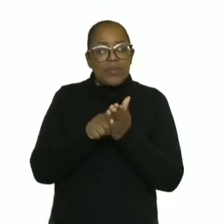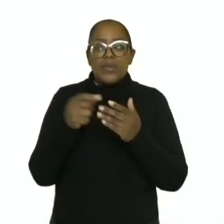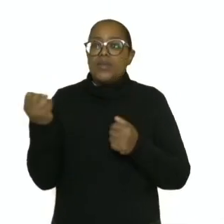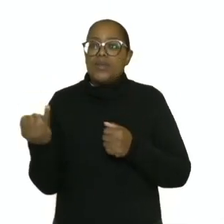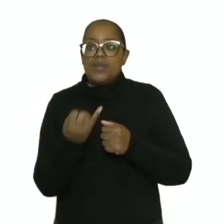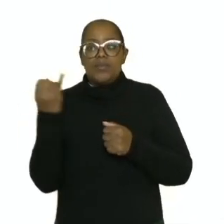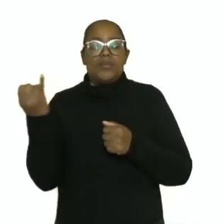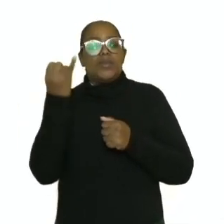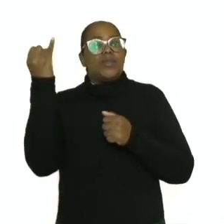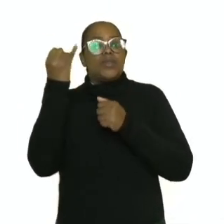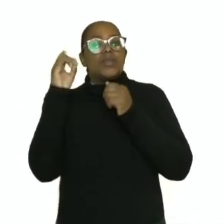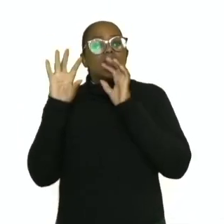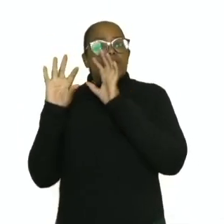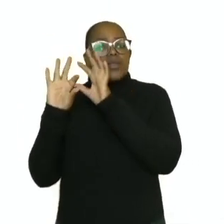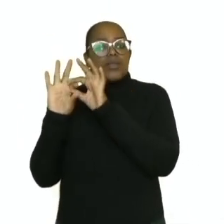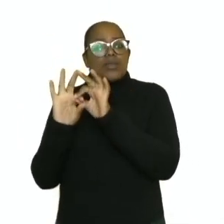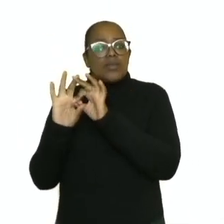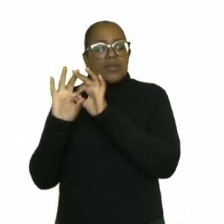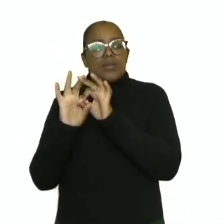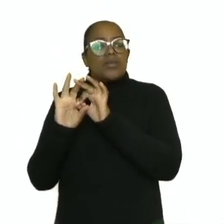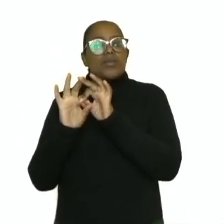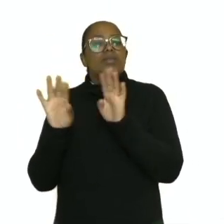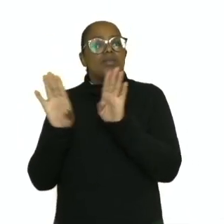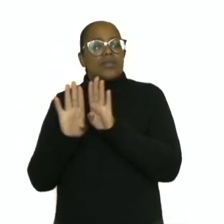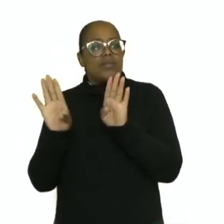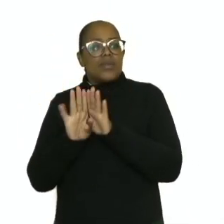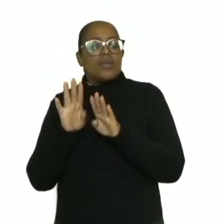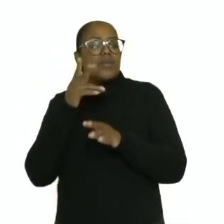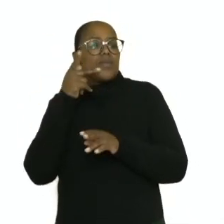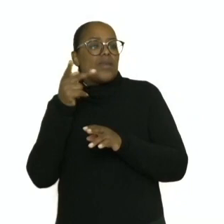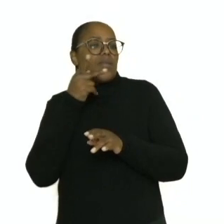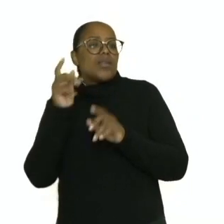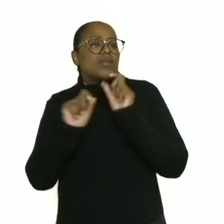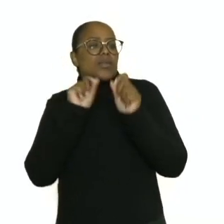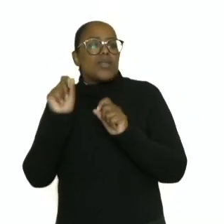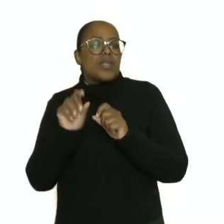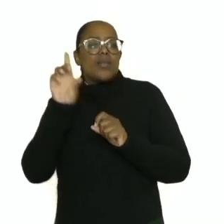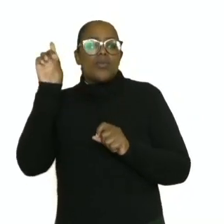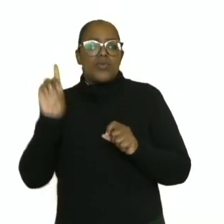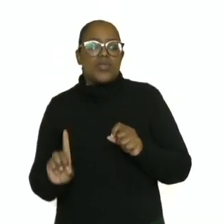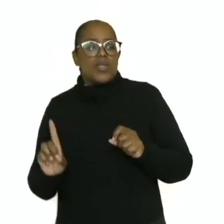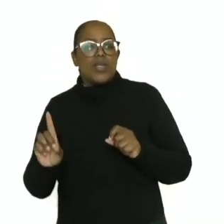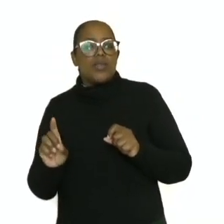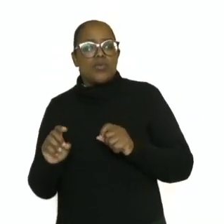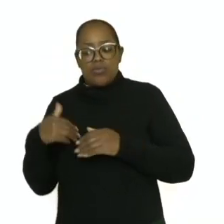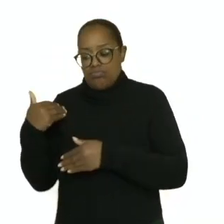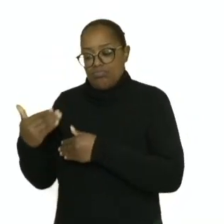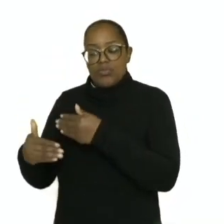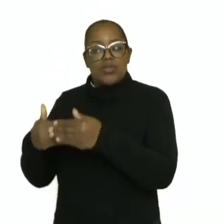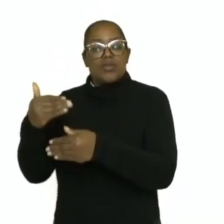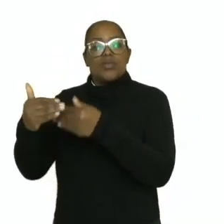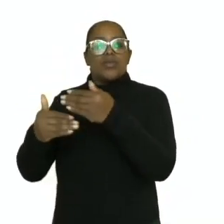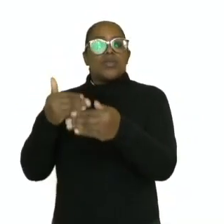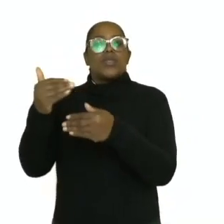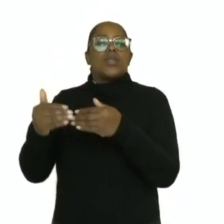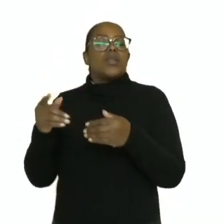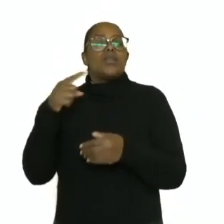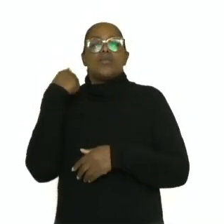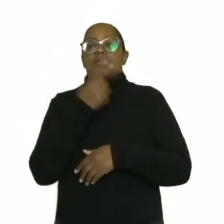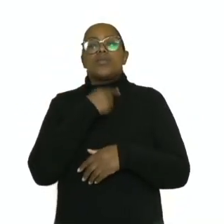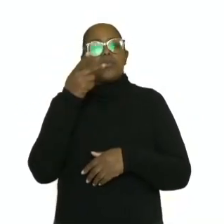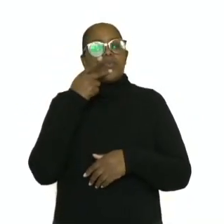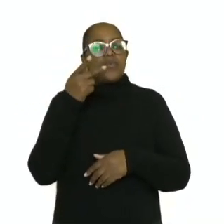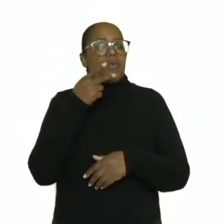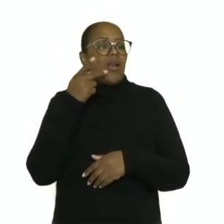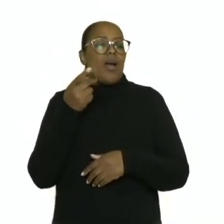em comum. E focando aqui nessa questão dos direitos individuais. Então, a gente já vai ver um pouquinho sobre como é cada